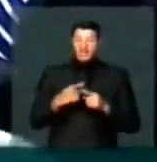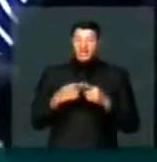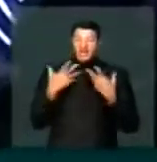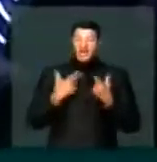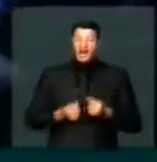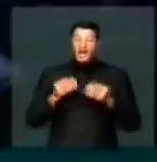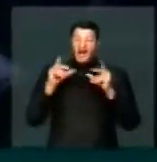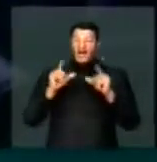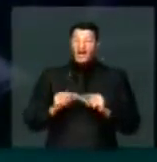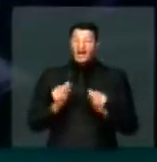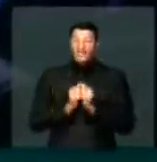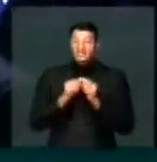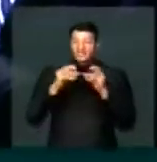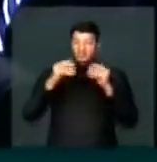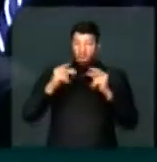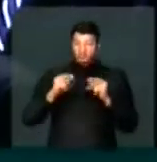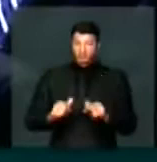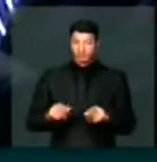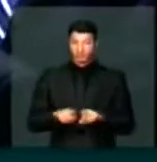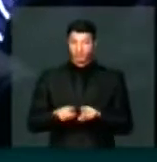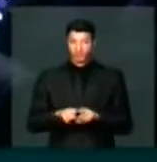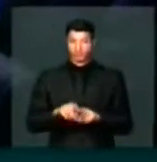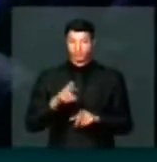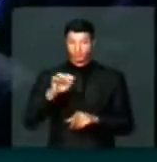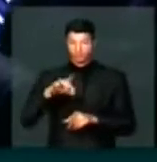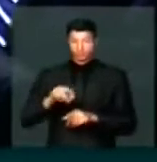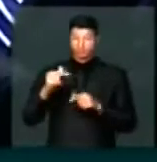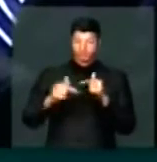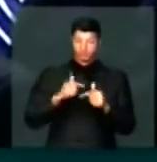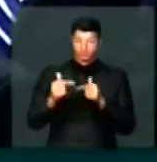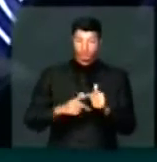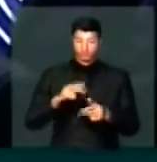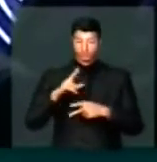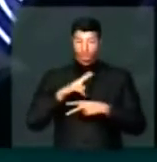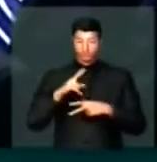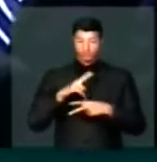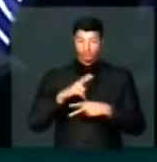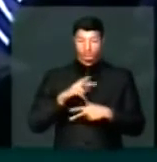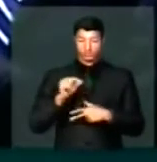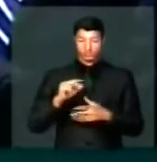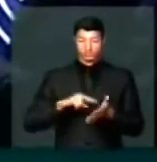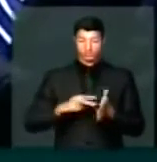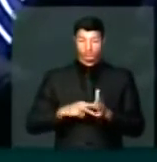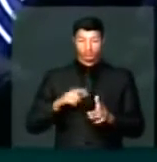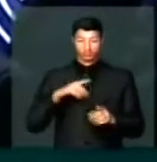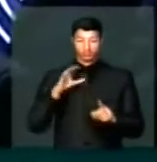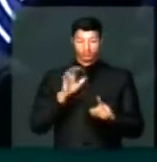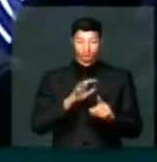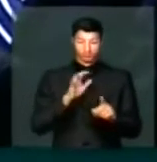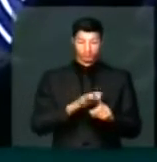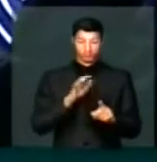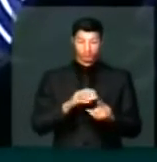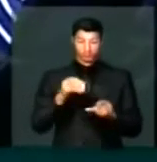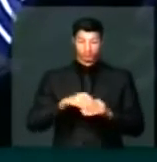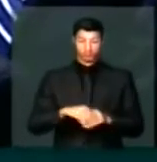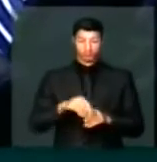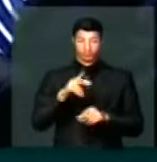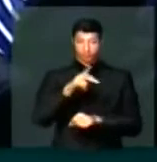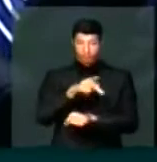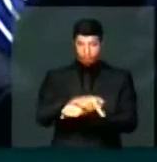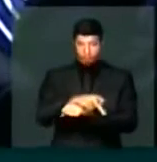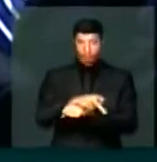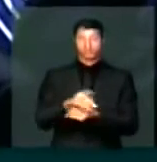vamos diminuir com a precarização a renda dos trabalhadores terceirizados. Isso terá impacto na Previdência,